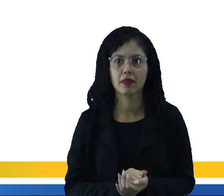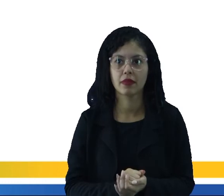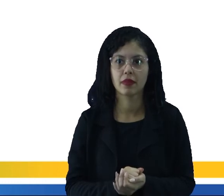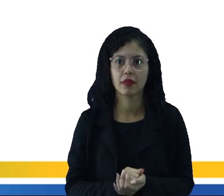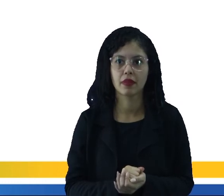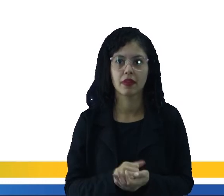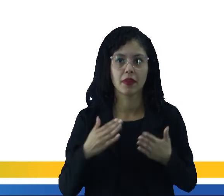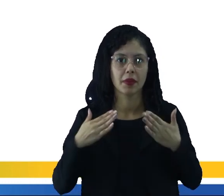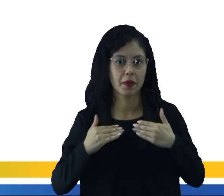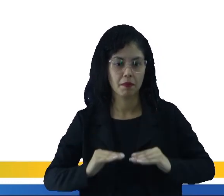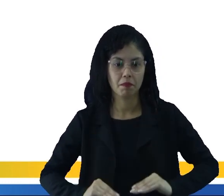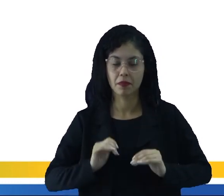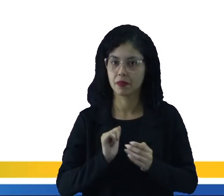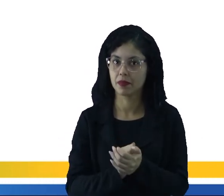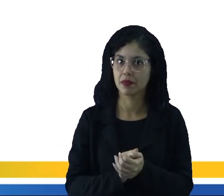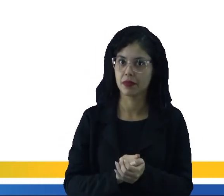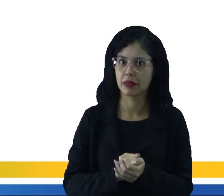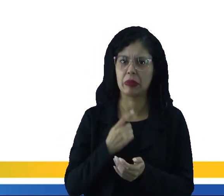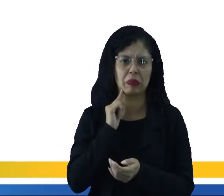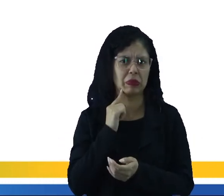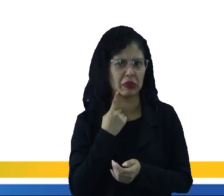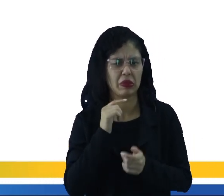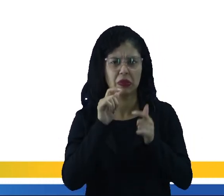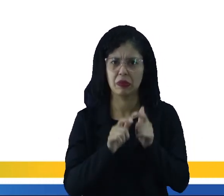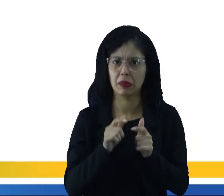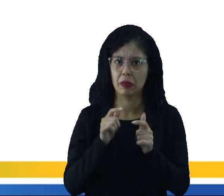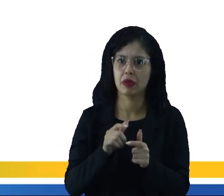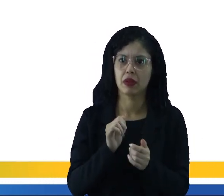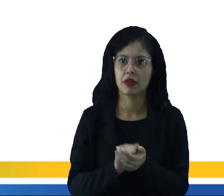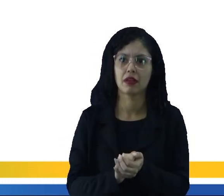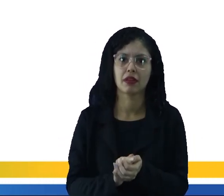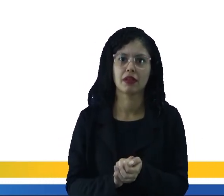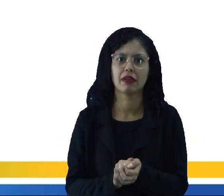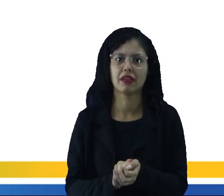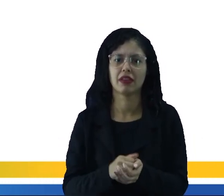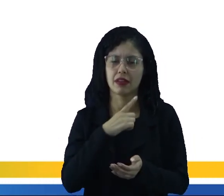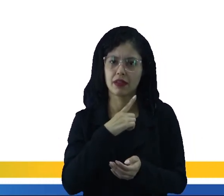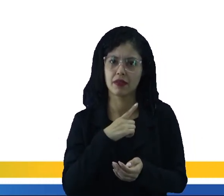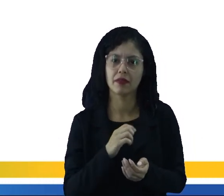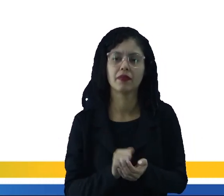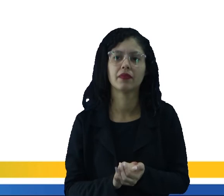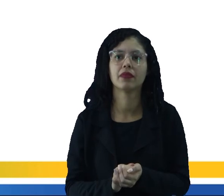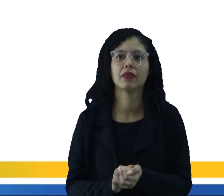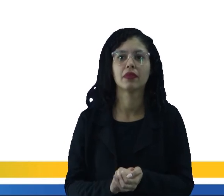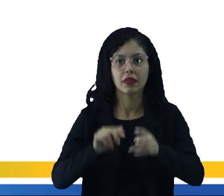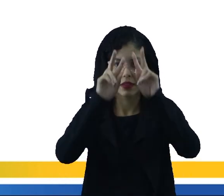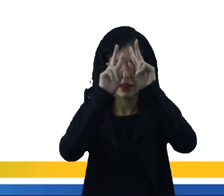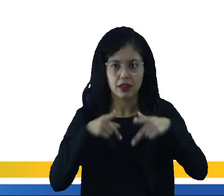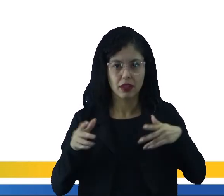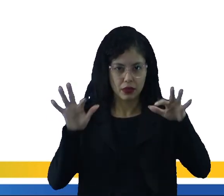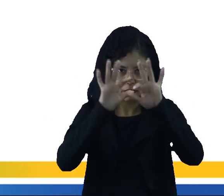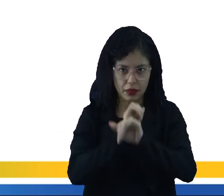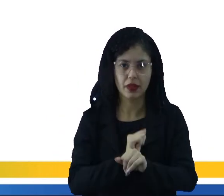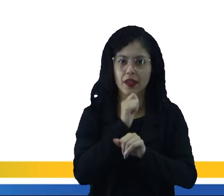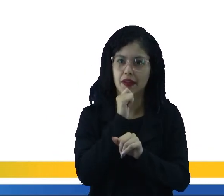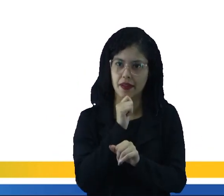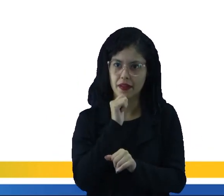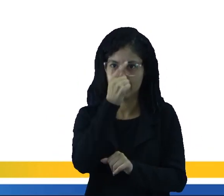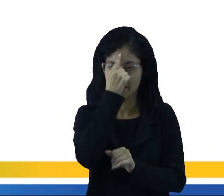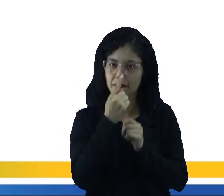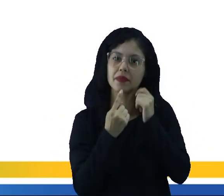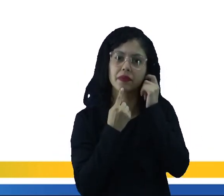estavam as partes baixas, sujas, onde iam para as imundícies, e os seres escuros, que eram